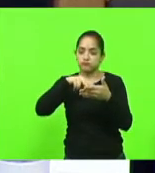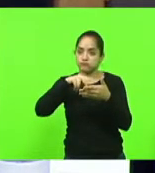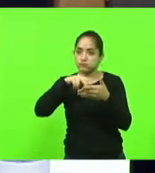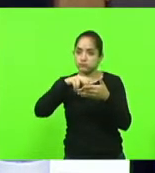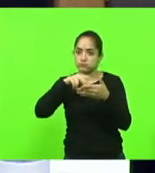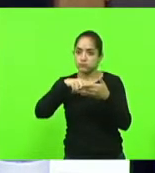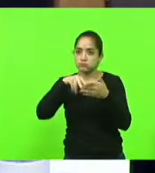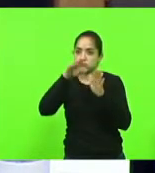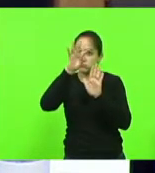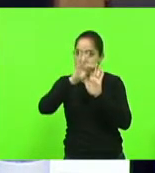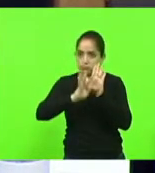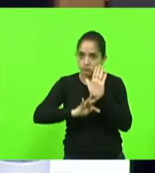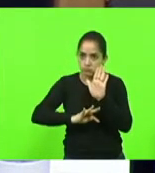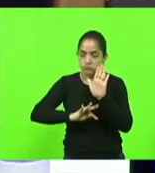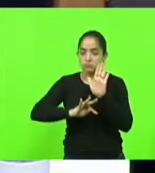textos. Os textos são